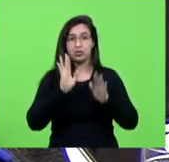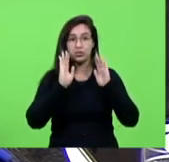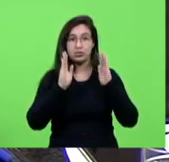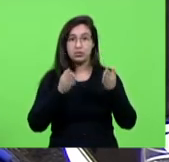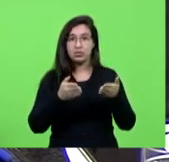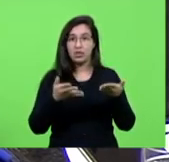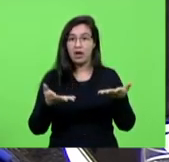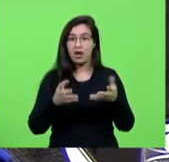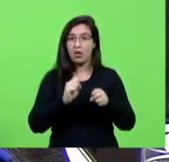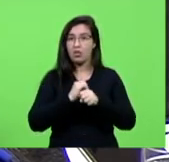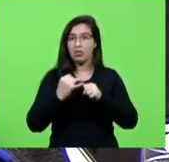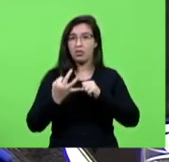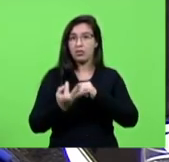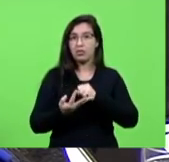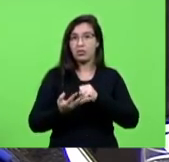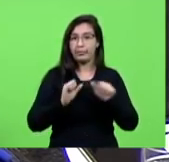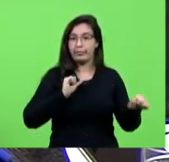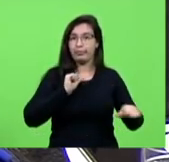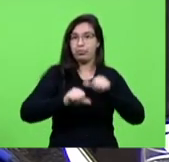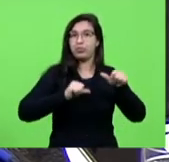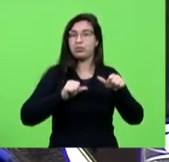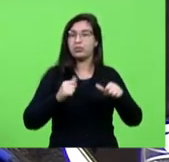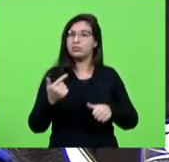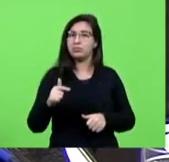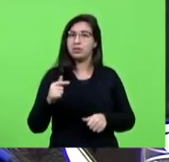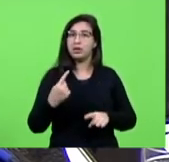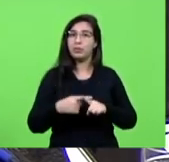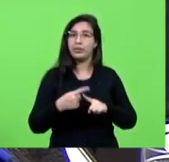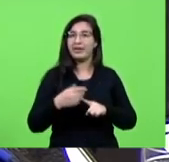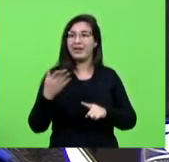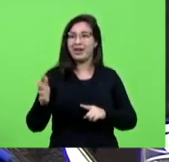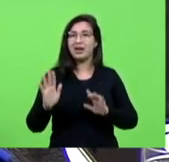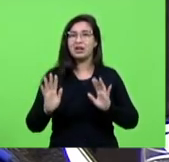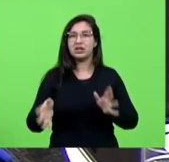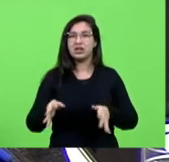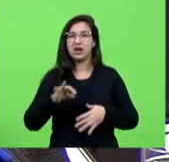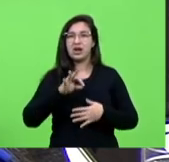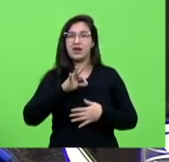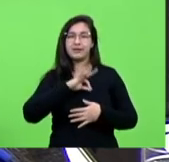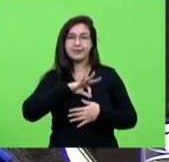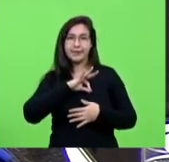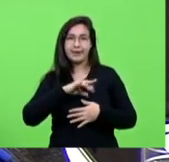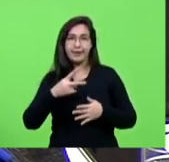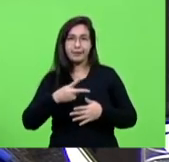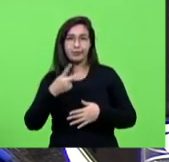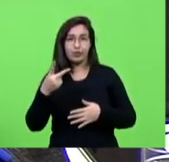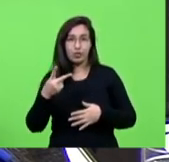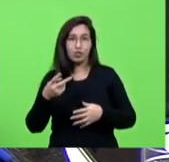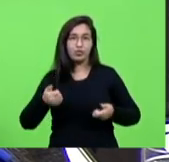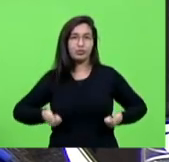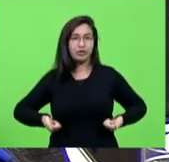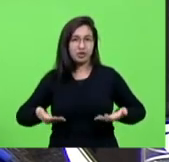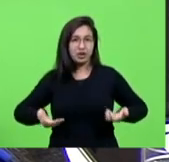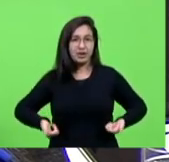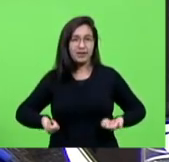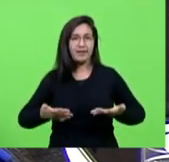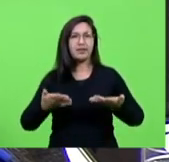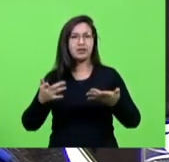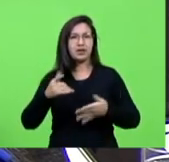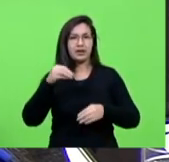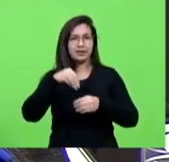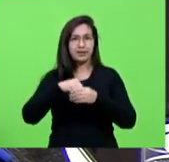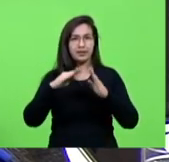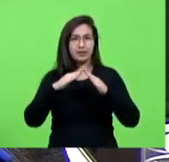pandemia, se reinventar, porque está lá na agronômica ganhando 2 salários, está lá gastando mais de 2 milhões, aí não se preocupa